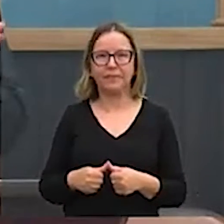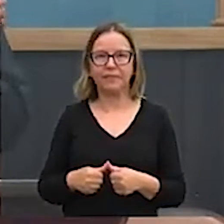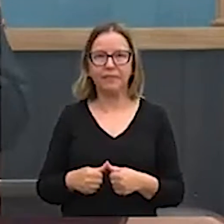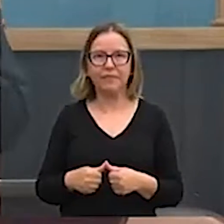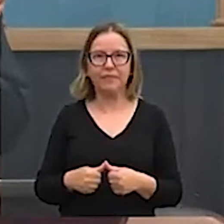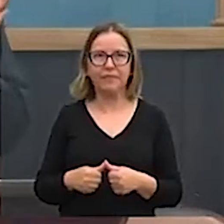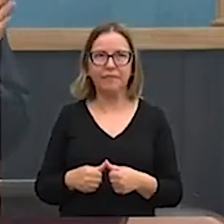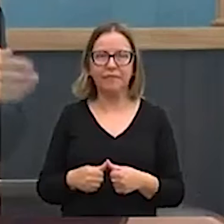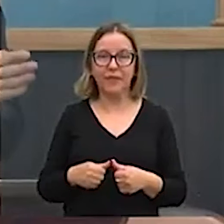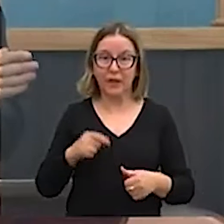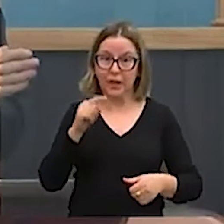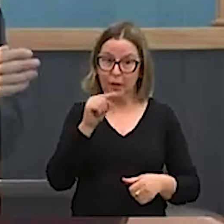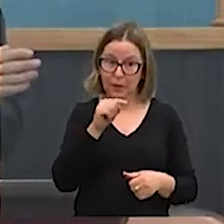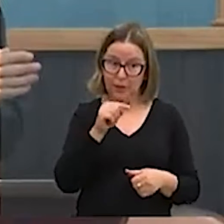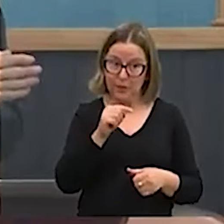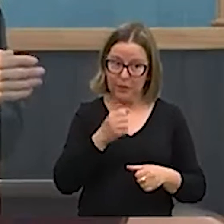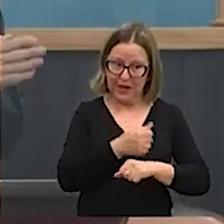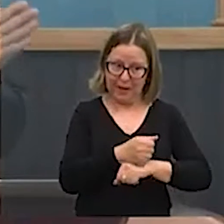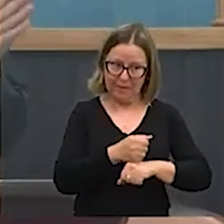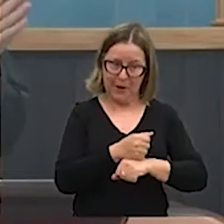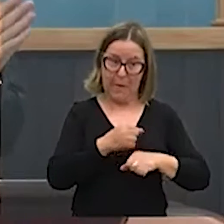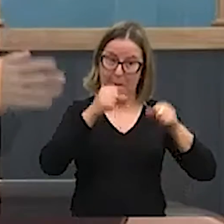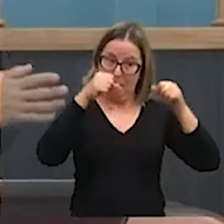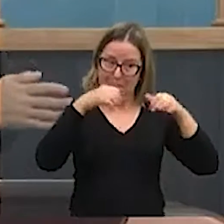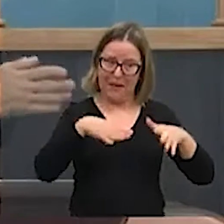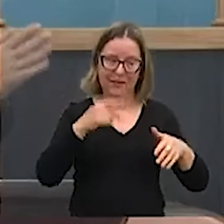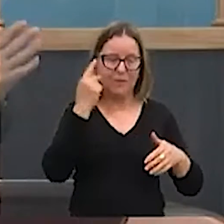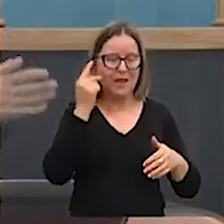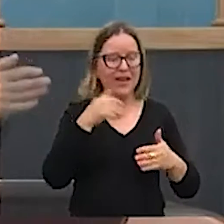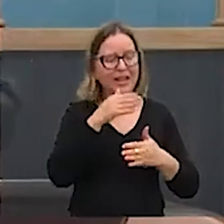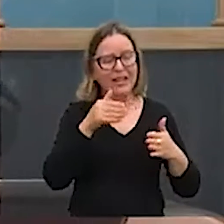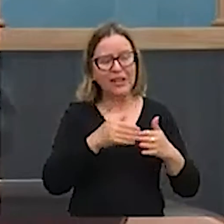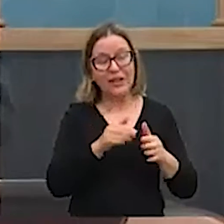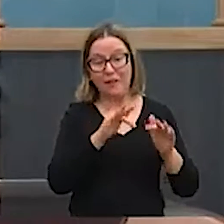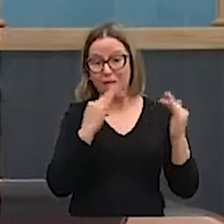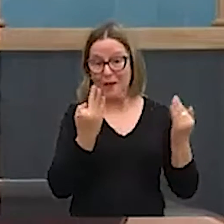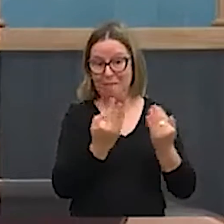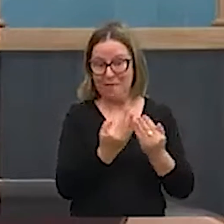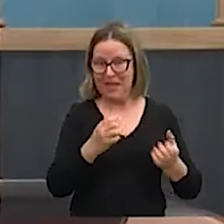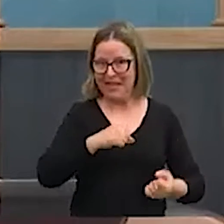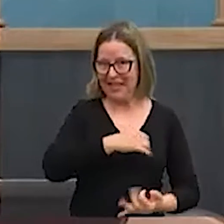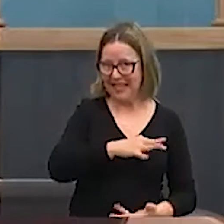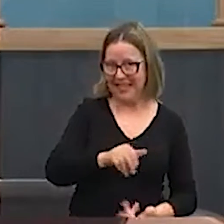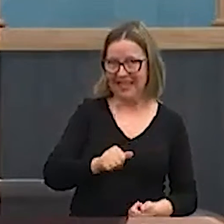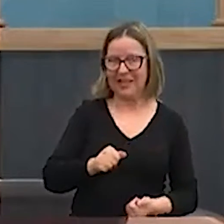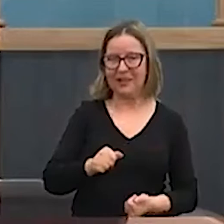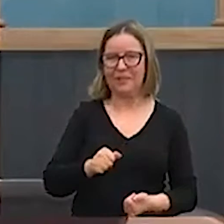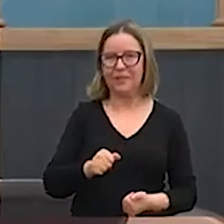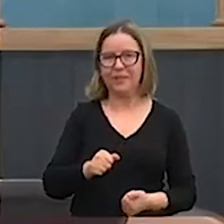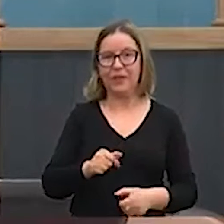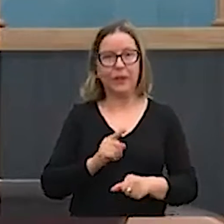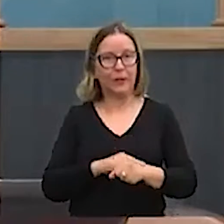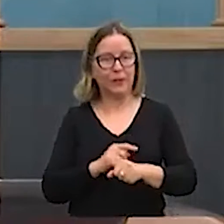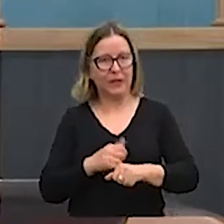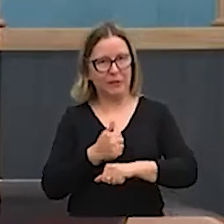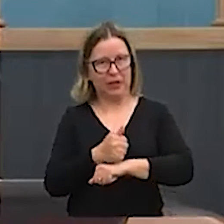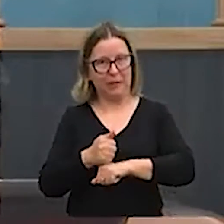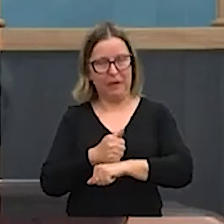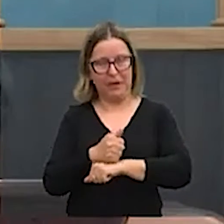tu serás uma bênção para todas as famílias da terra. No tempo de